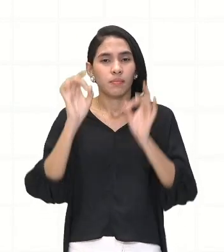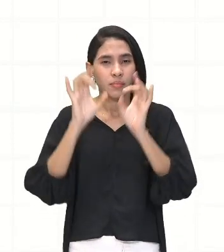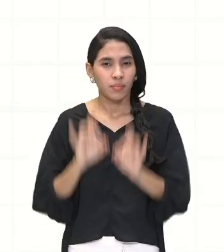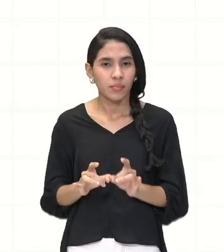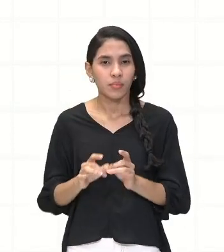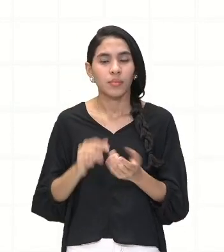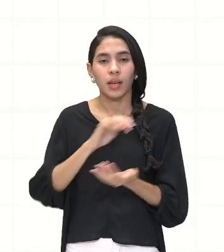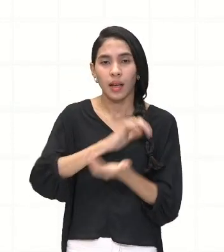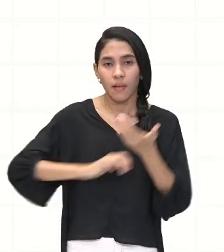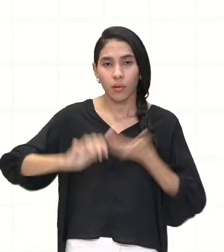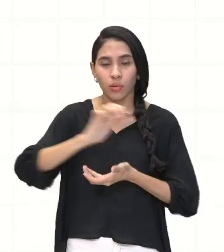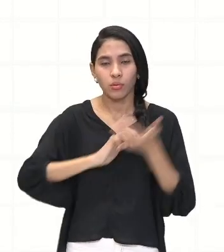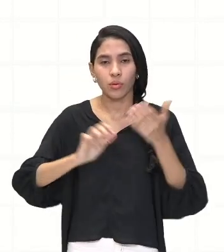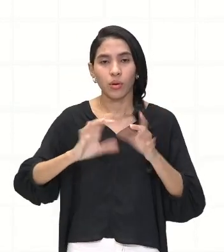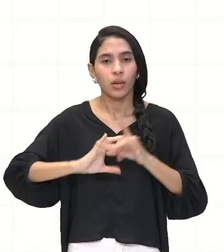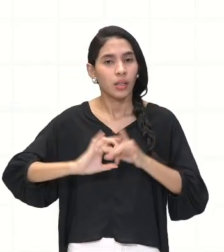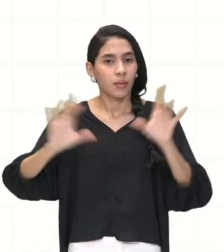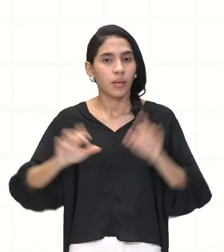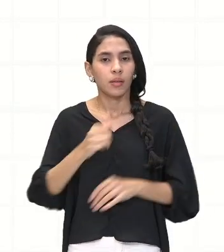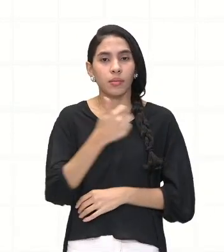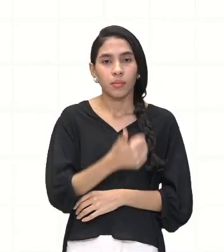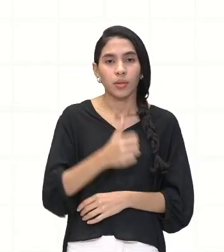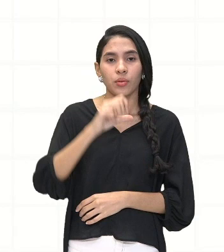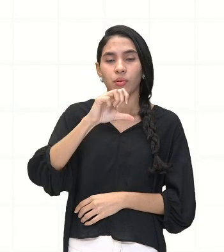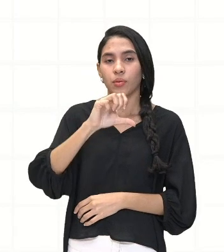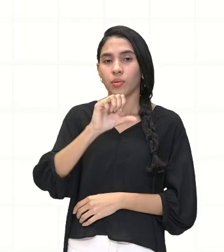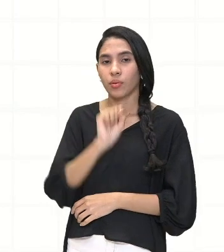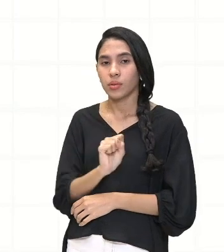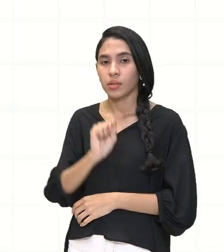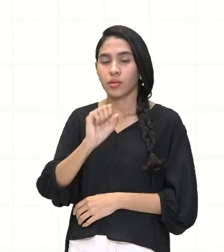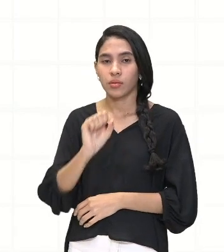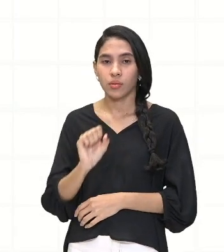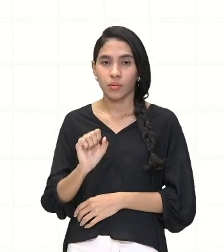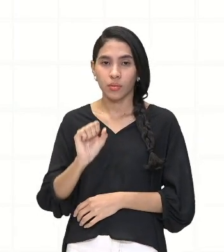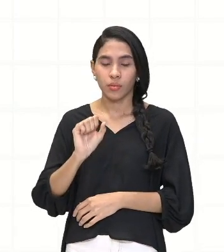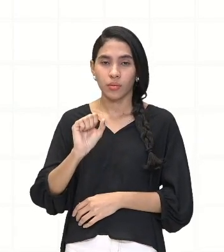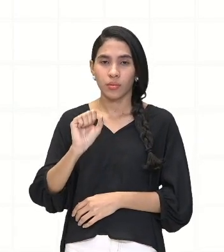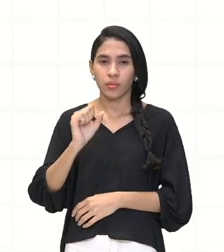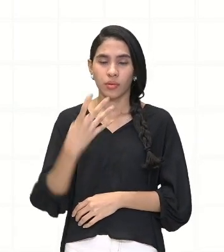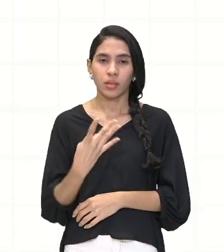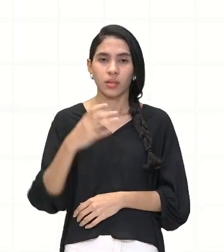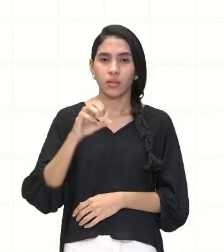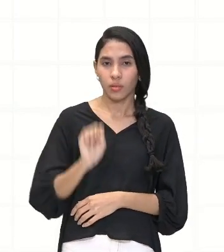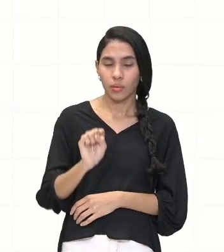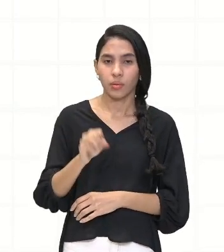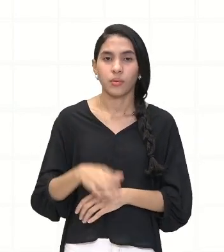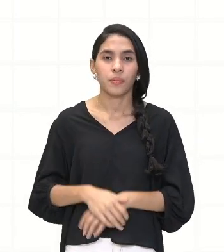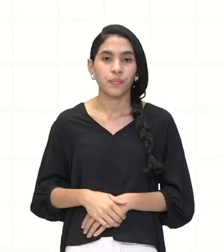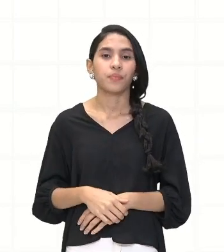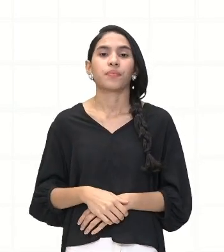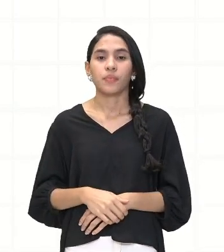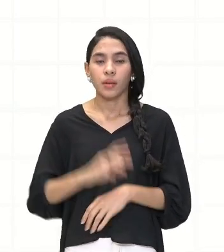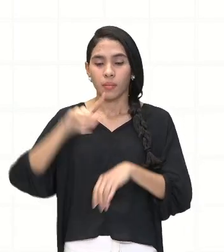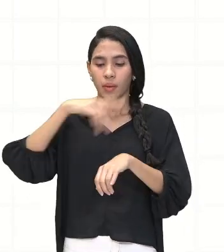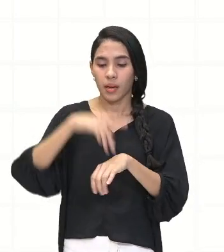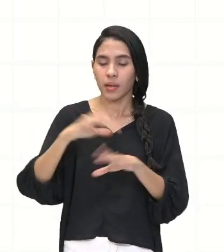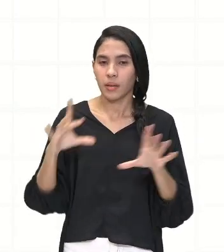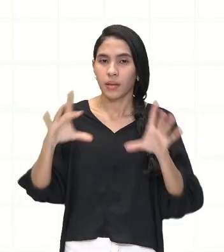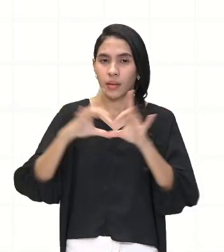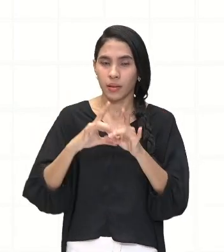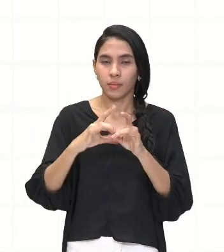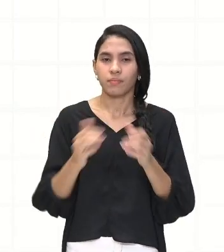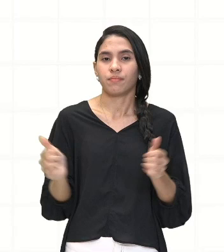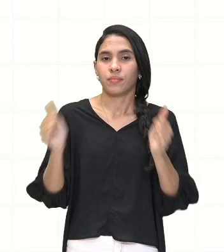revoluções liberais de 1848. Então, esses estados-nações vão se unir e vão